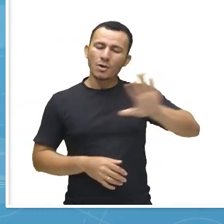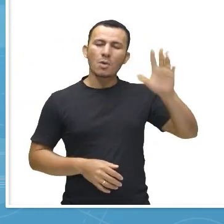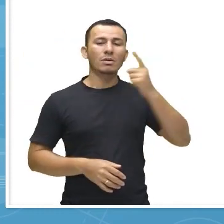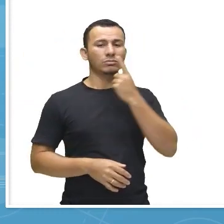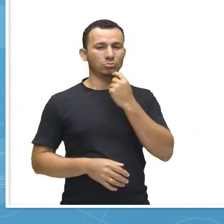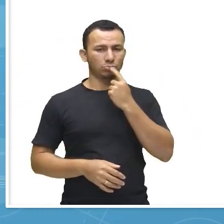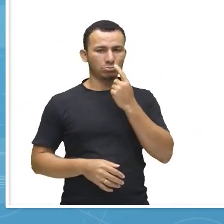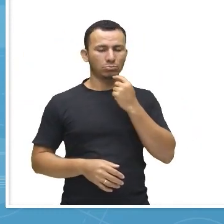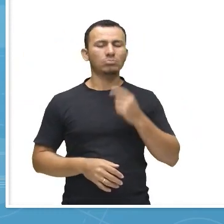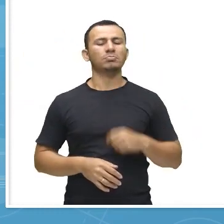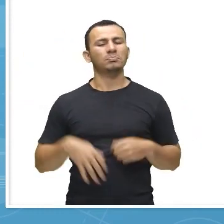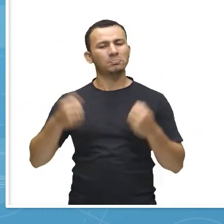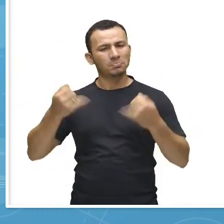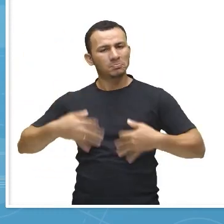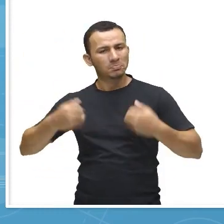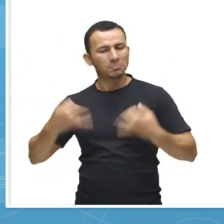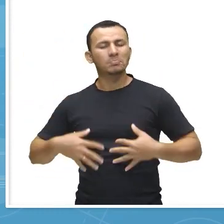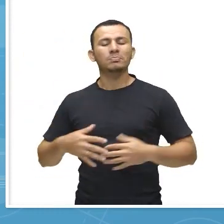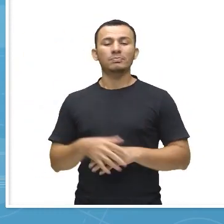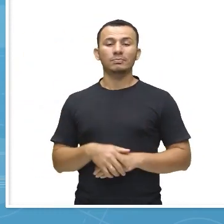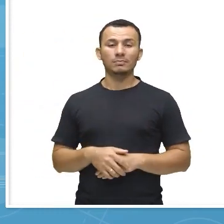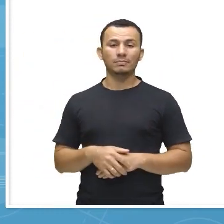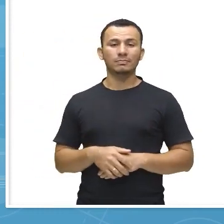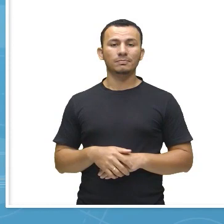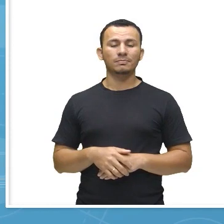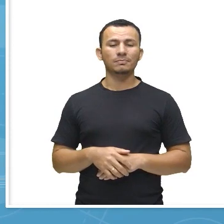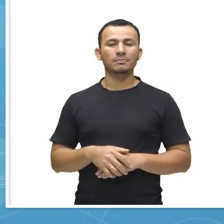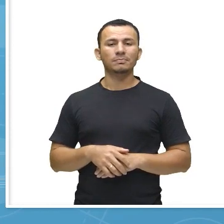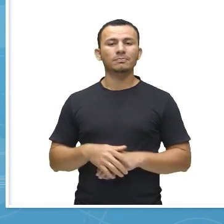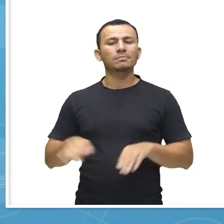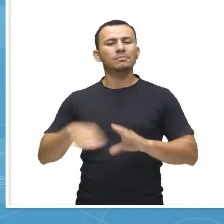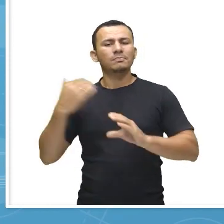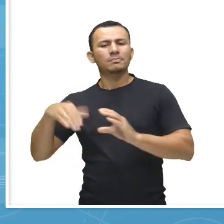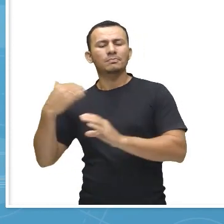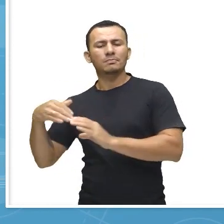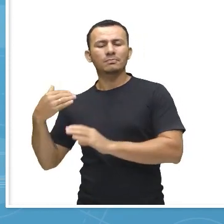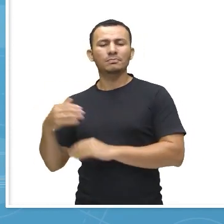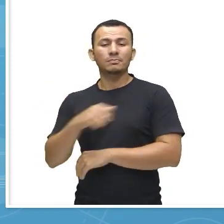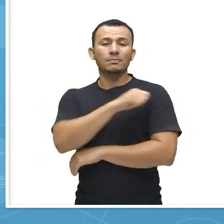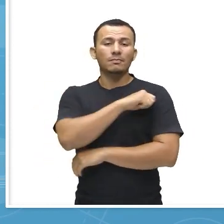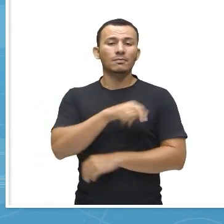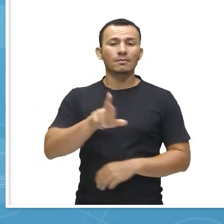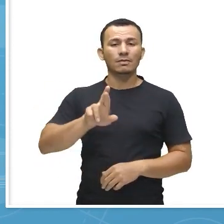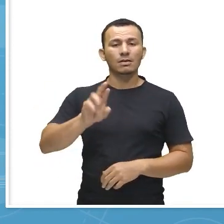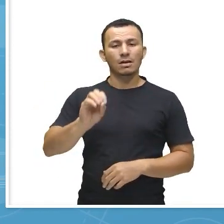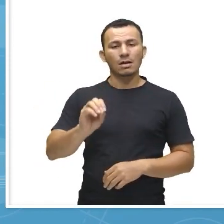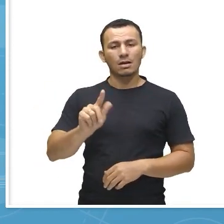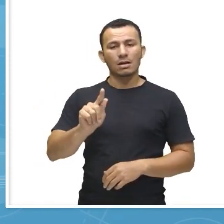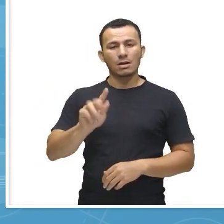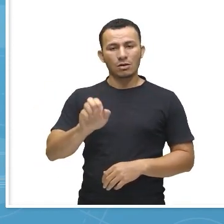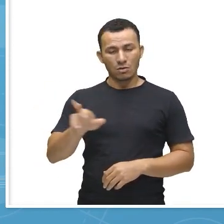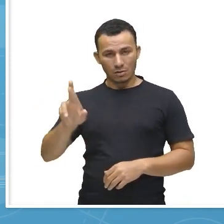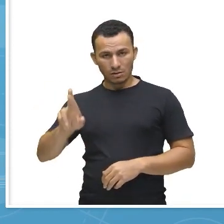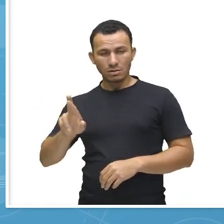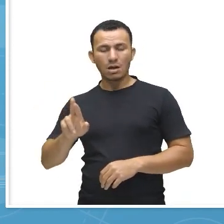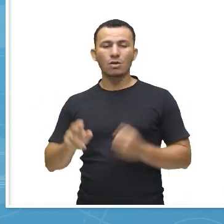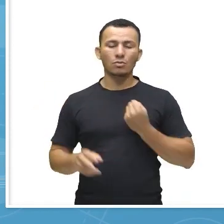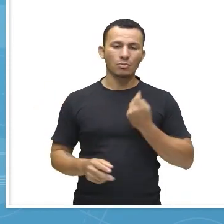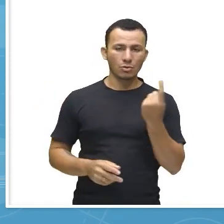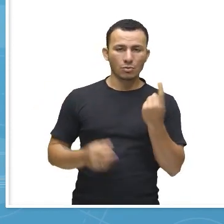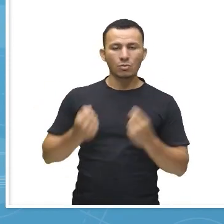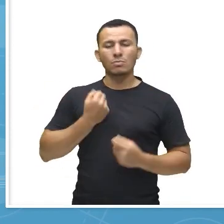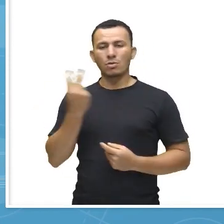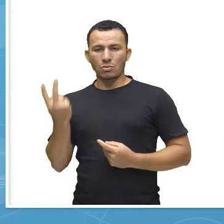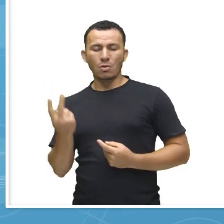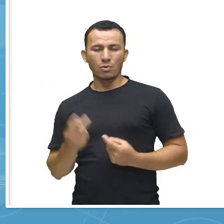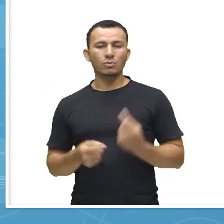A gente tem aí a participação também do Roger, né? Ele colocou tanto a questão 1 quanto a questão 2. A questão 1 ele